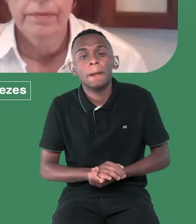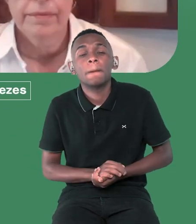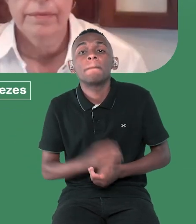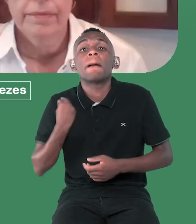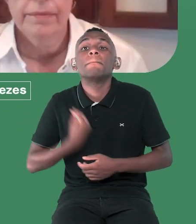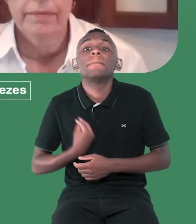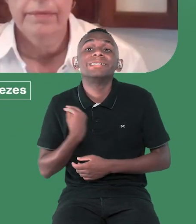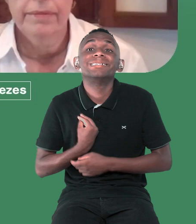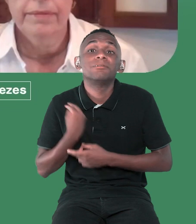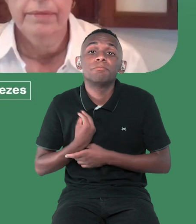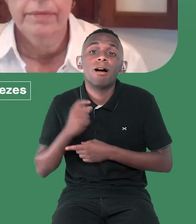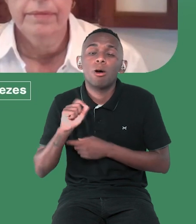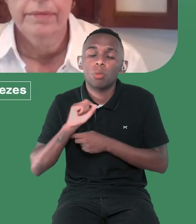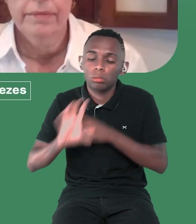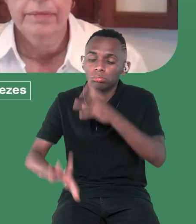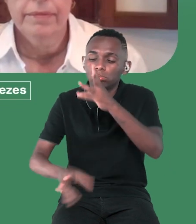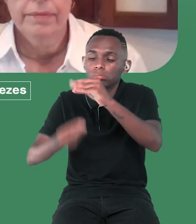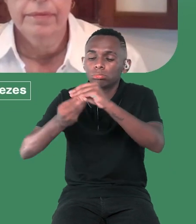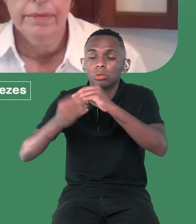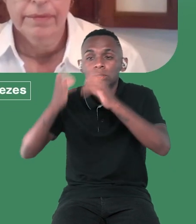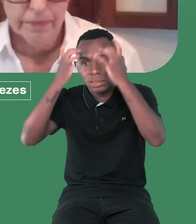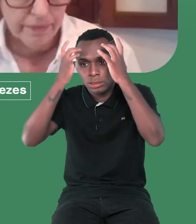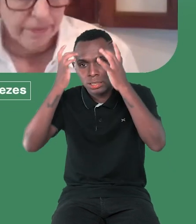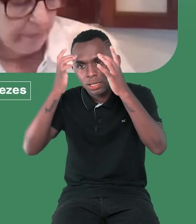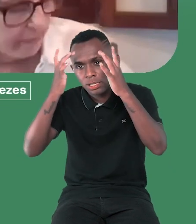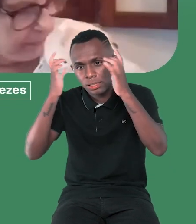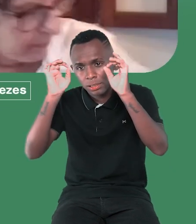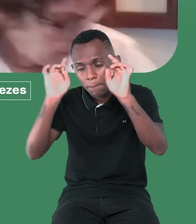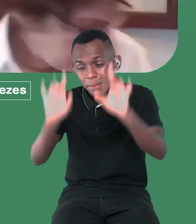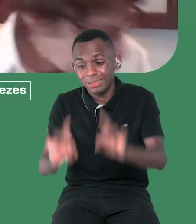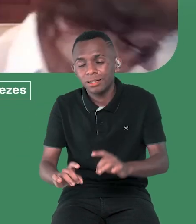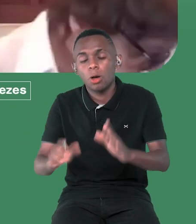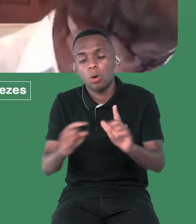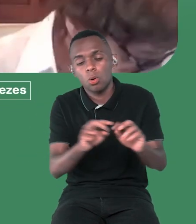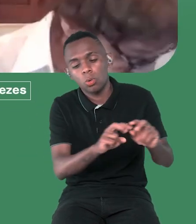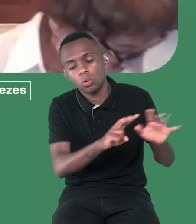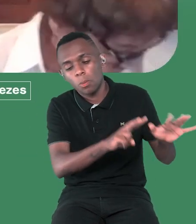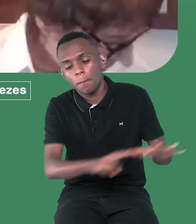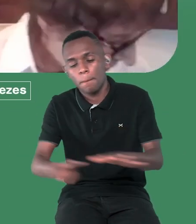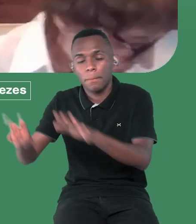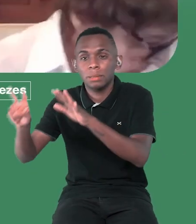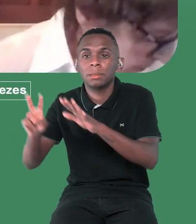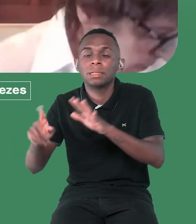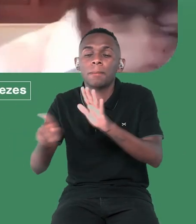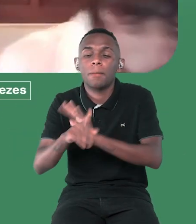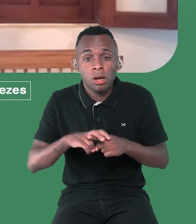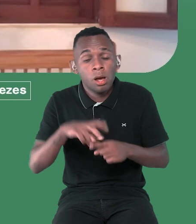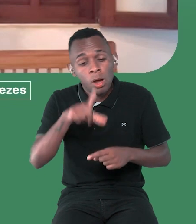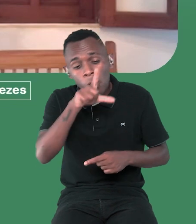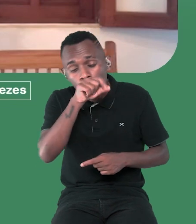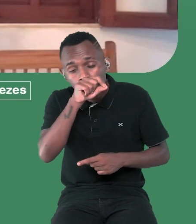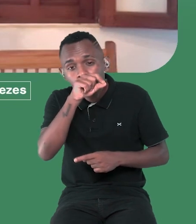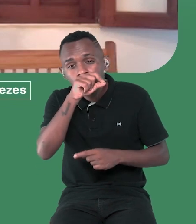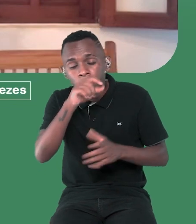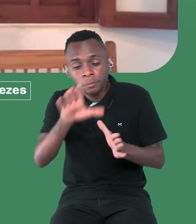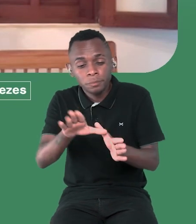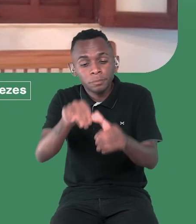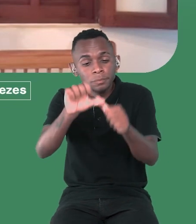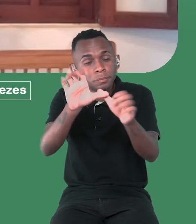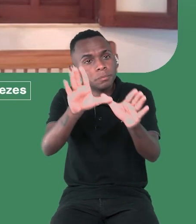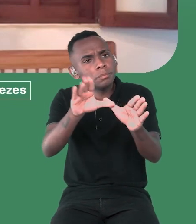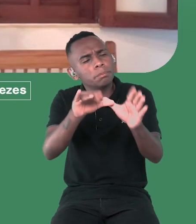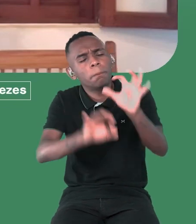né, amanhecer, anoitecer, né, e etc. Então...